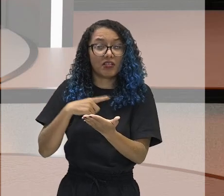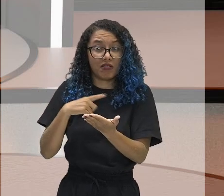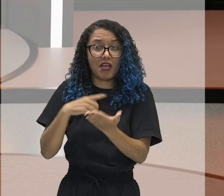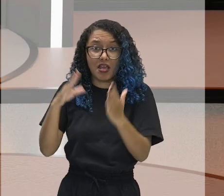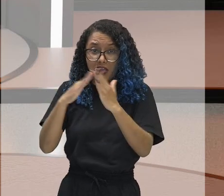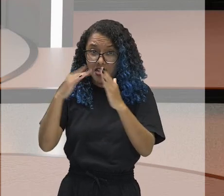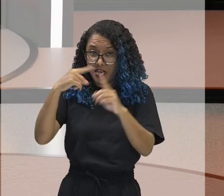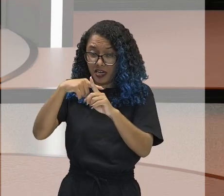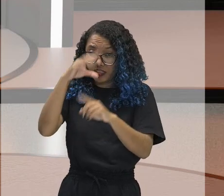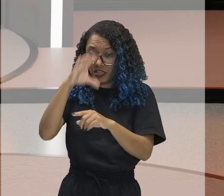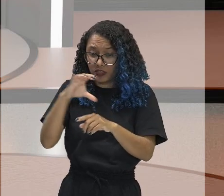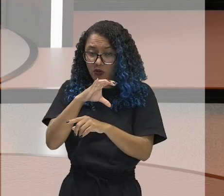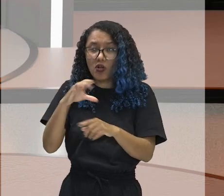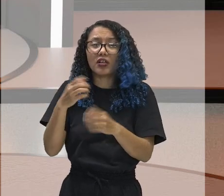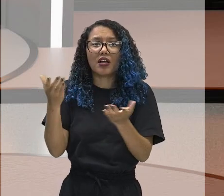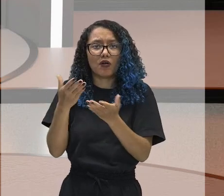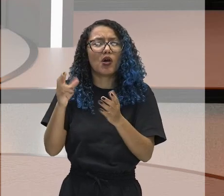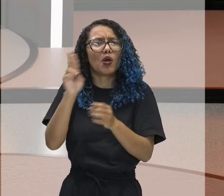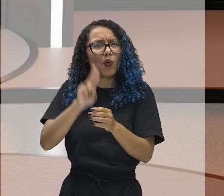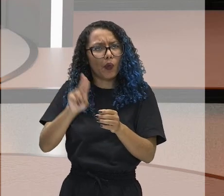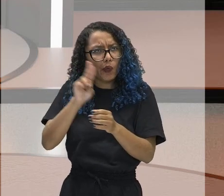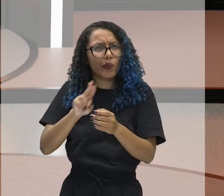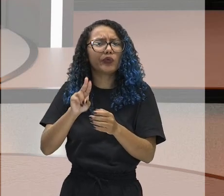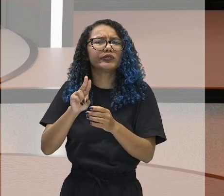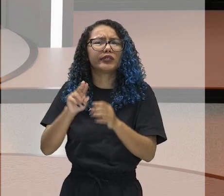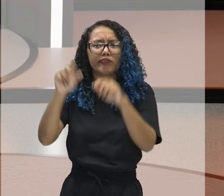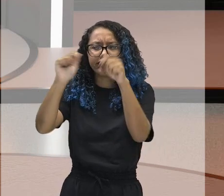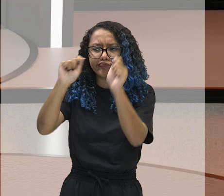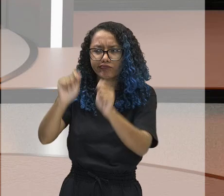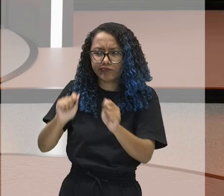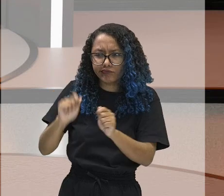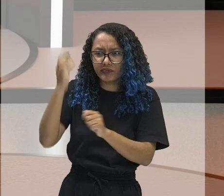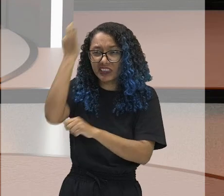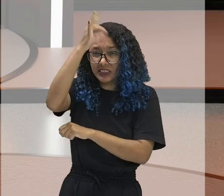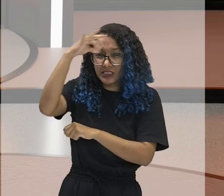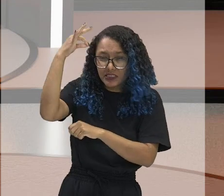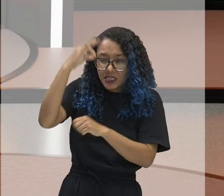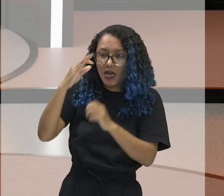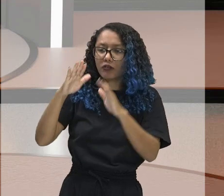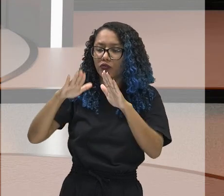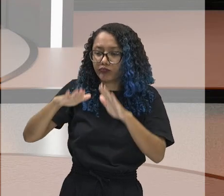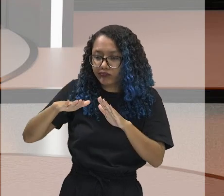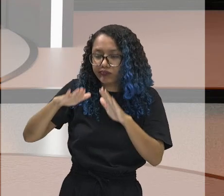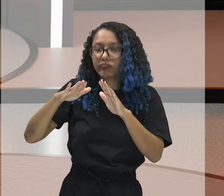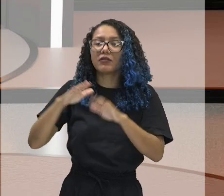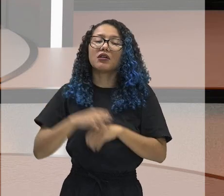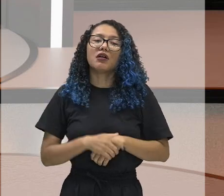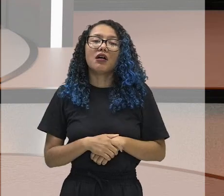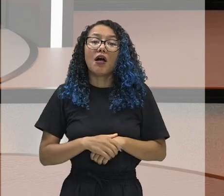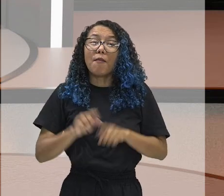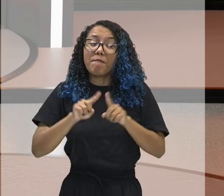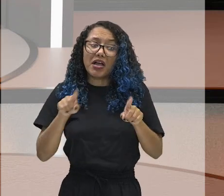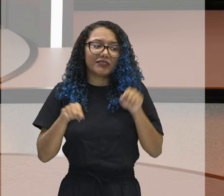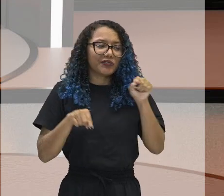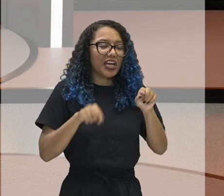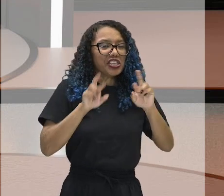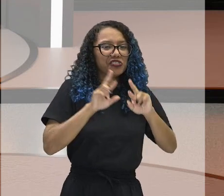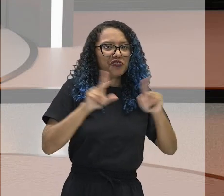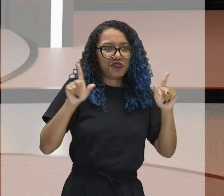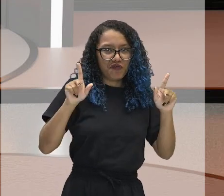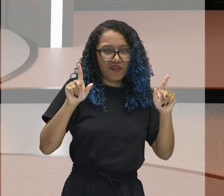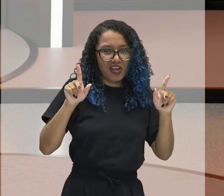as imagens de santo ali para veneração, já o lado oriental pregava o contrário, dizia que tinha uma